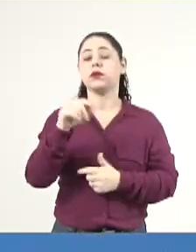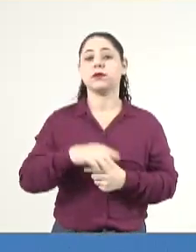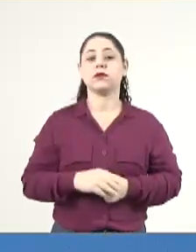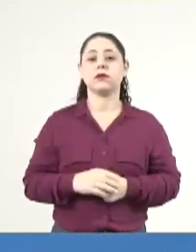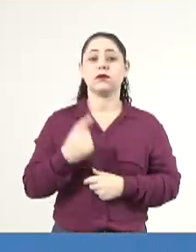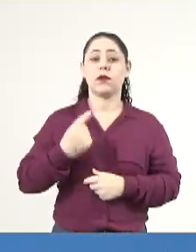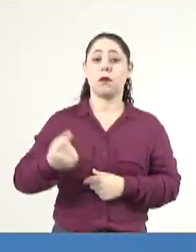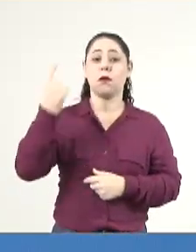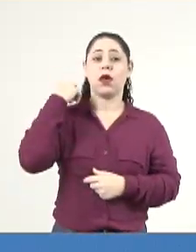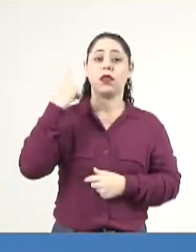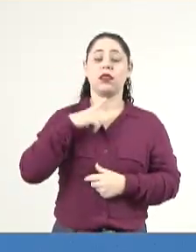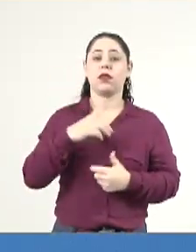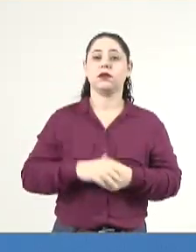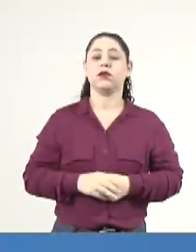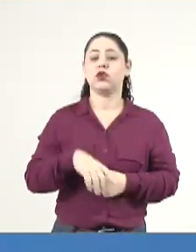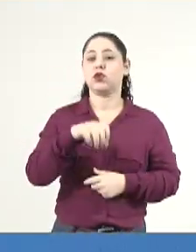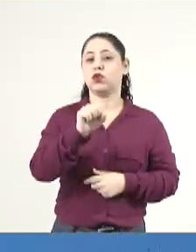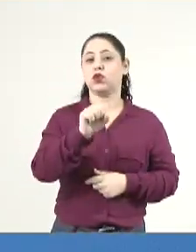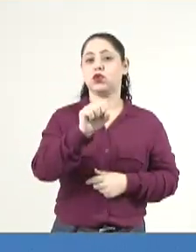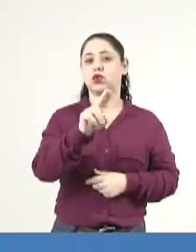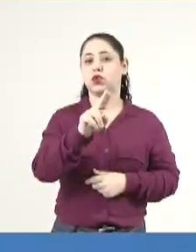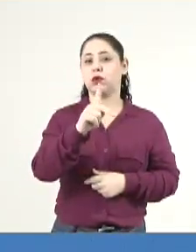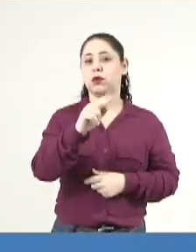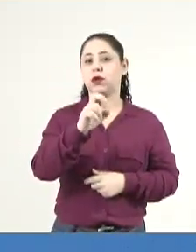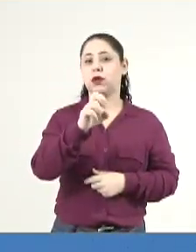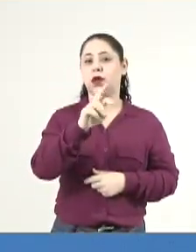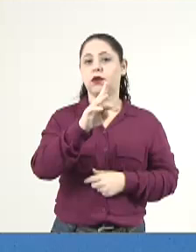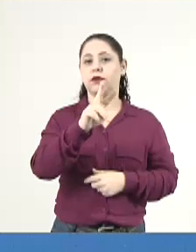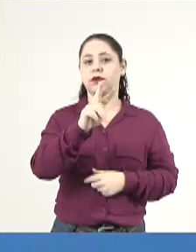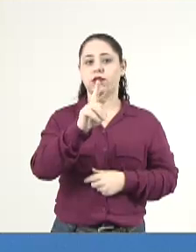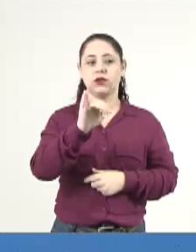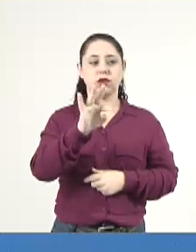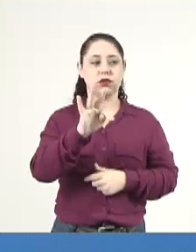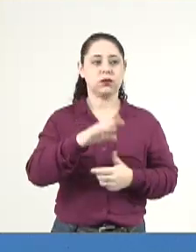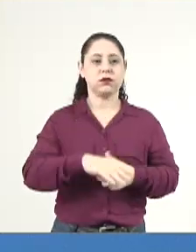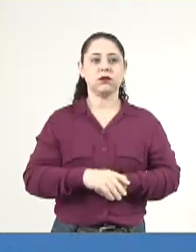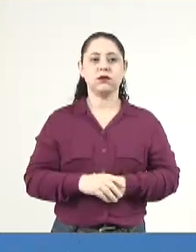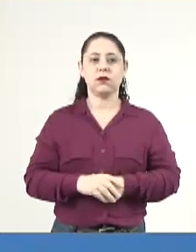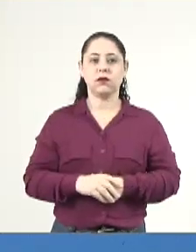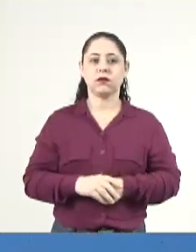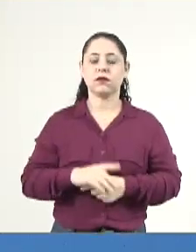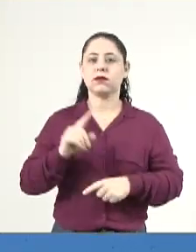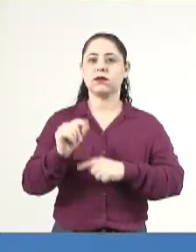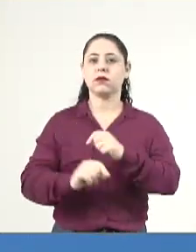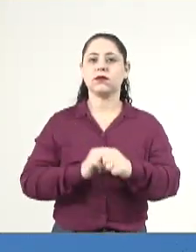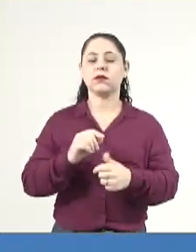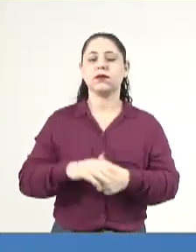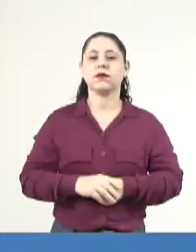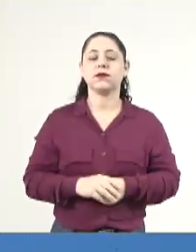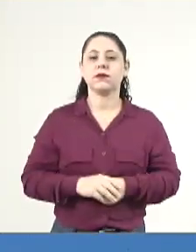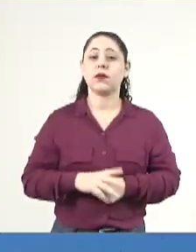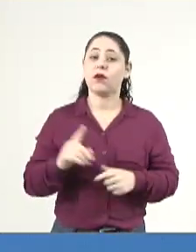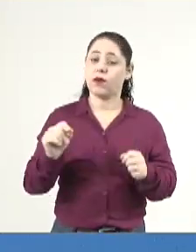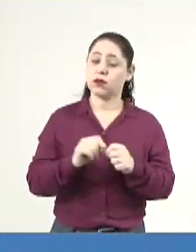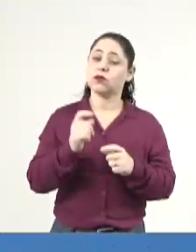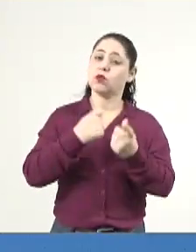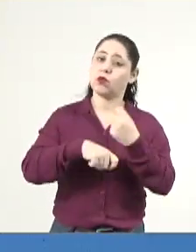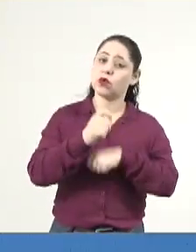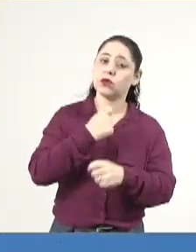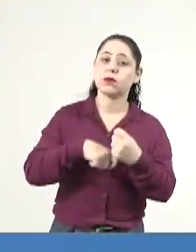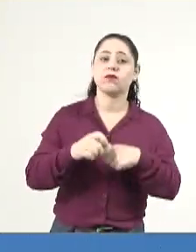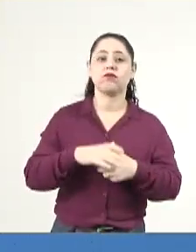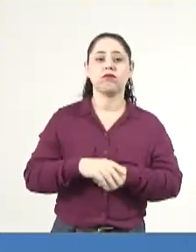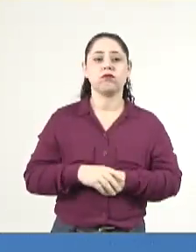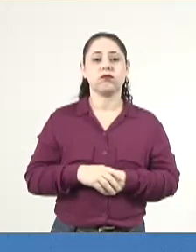passado, nós temos um superávit primário, isso é, apurando receita menos despesa do governo, fazer uma economia